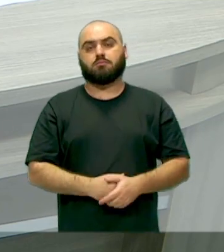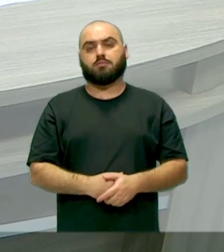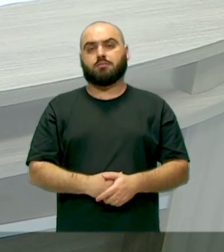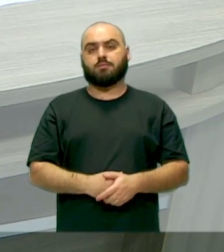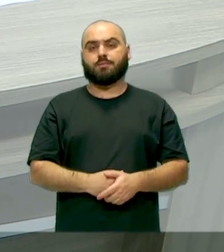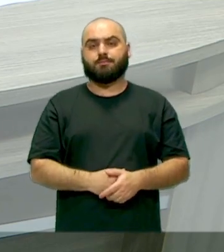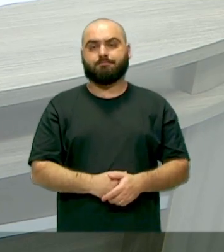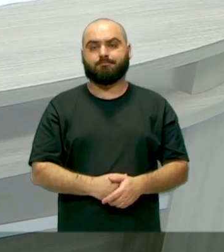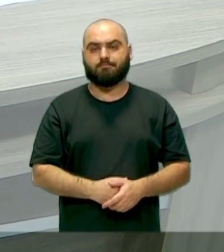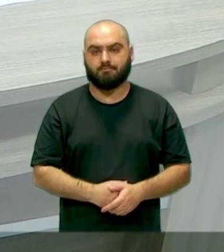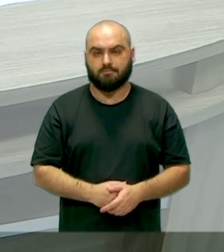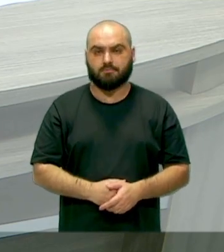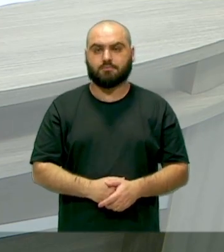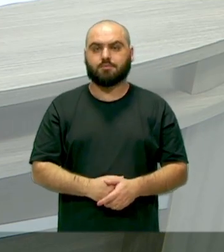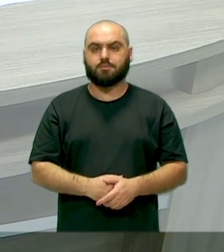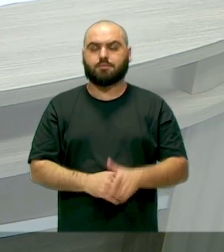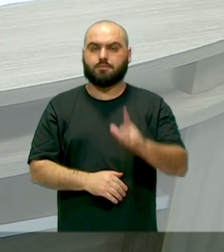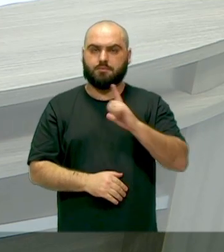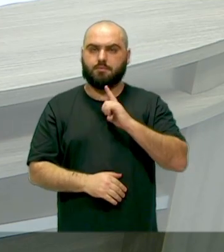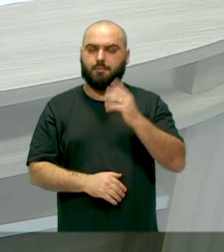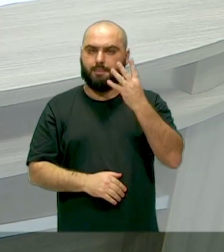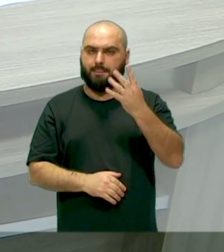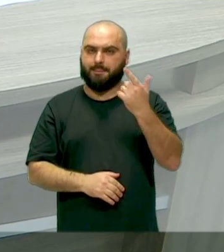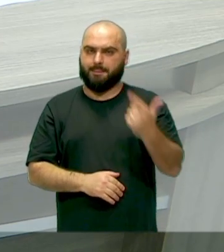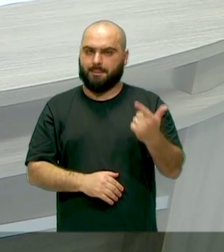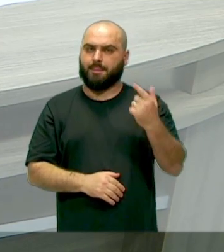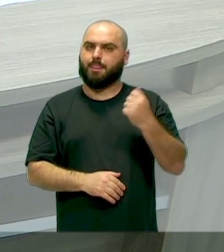Meu filho mais novo tem 42 anos.